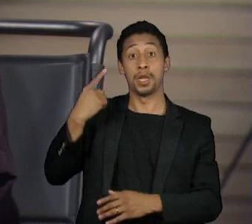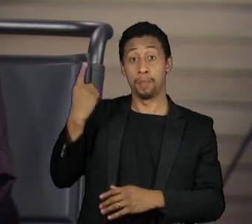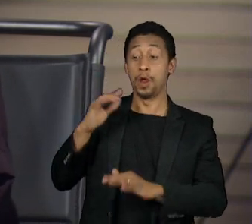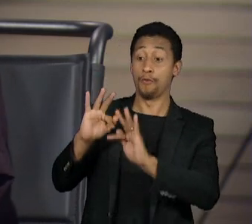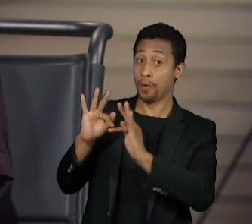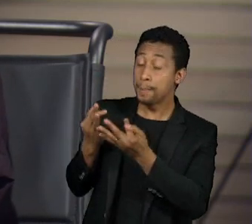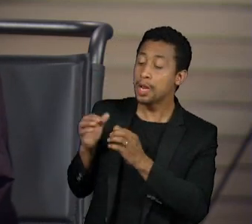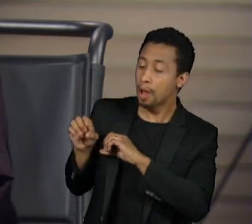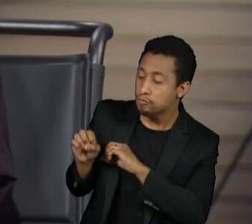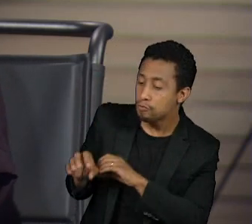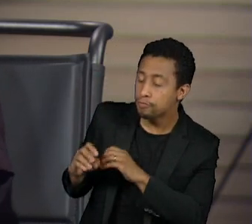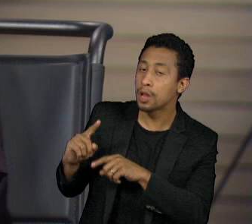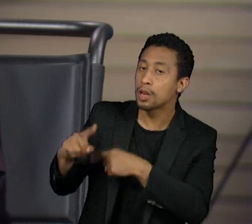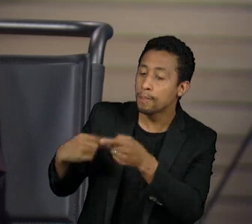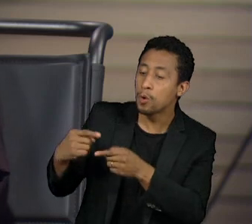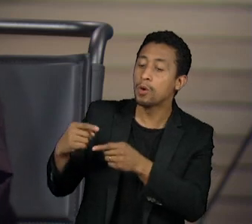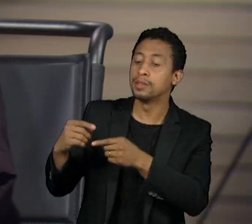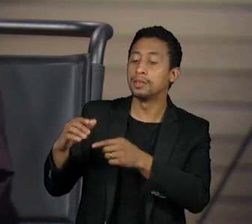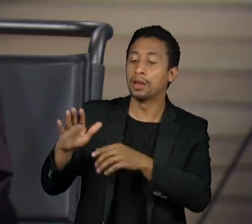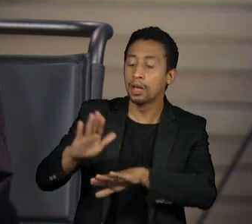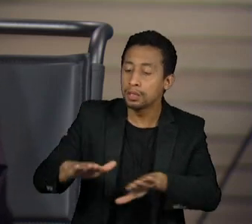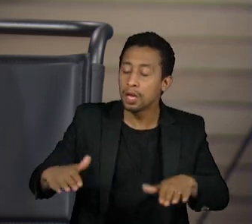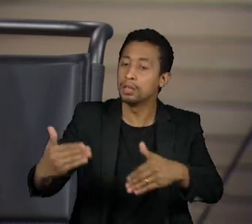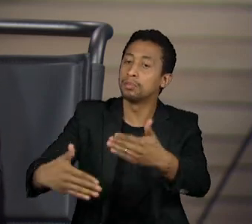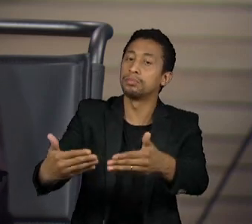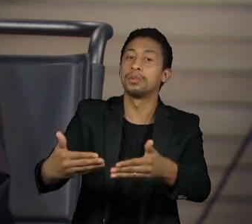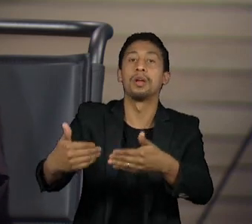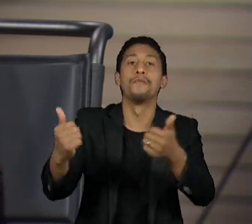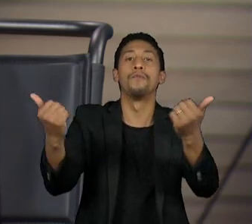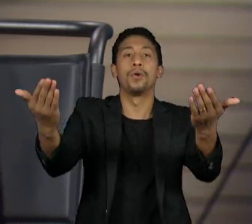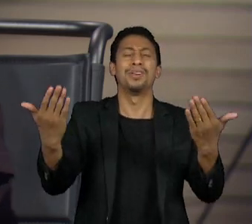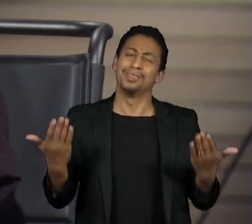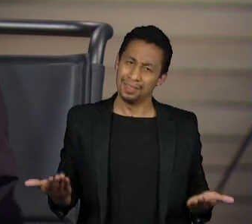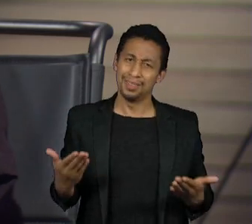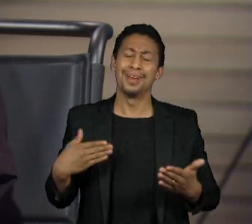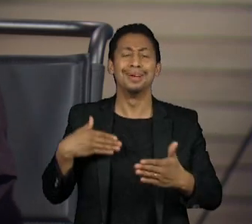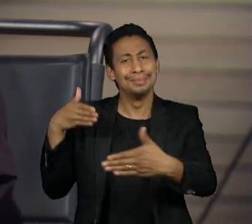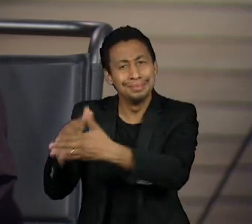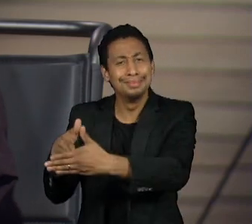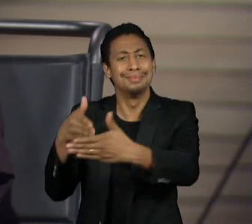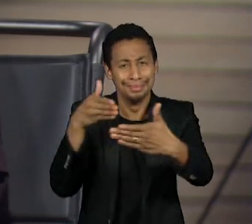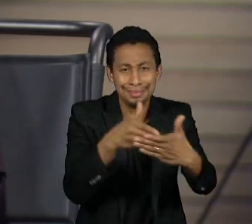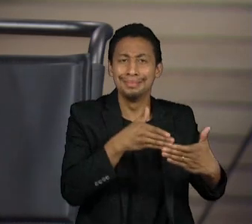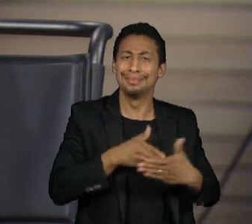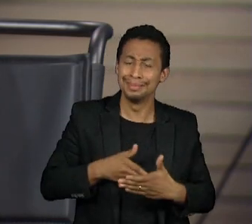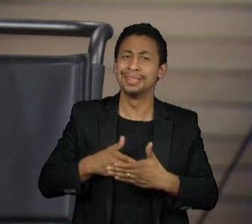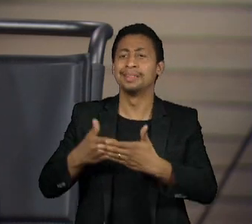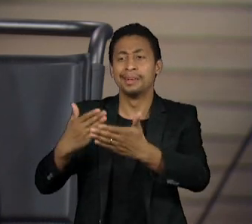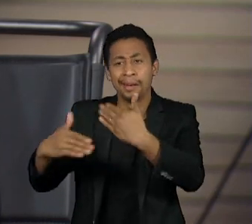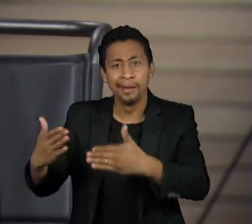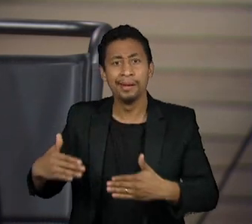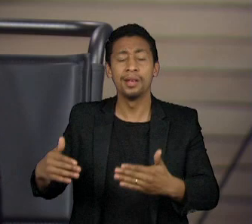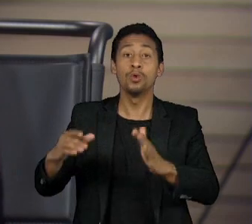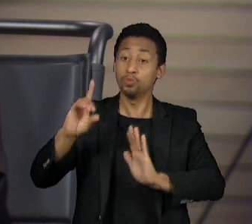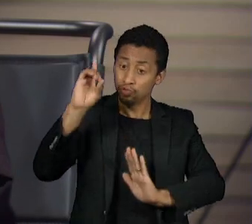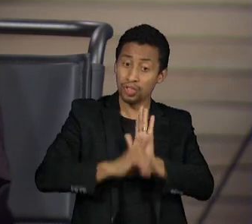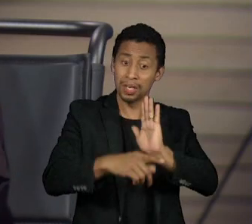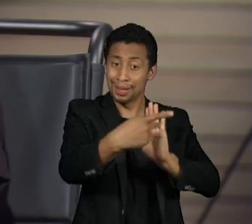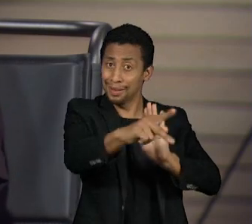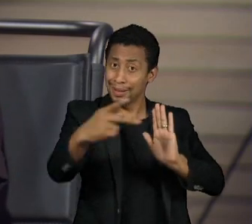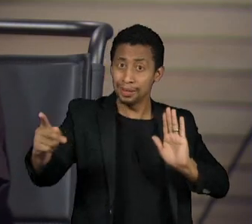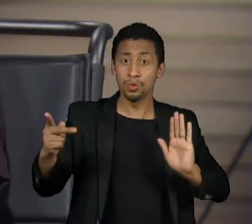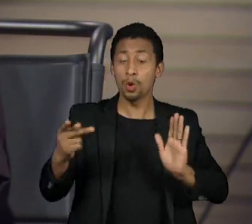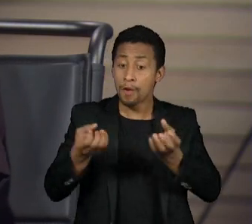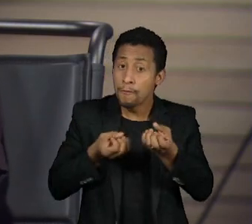tem acontecido no mundo inteiro, né? Essa tentativa de barrar o progresso do acesso das pessoas aos seus direitos. Informação é